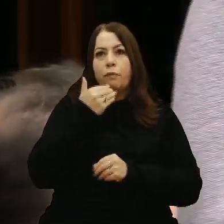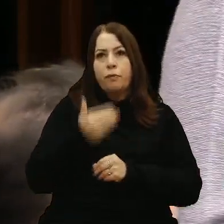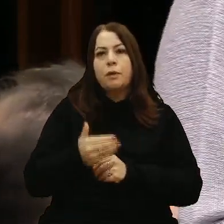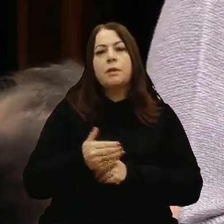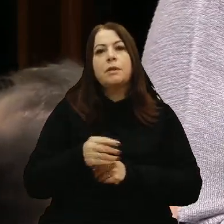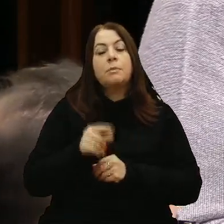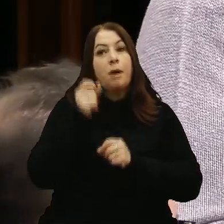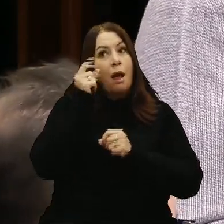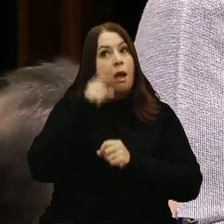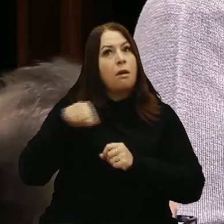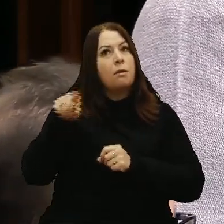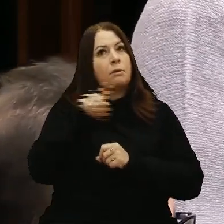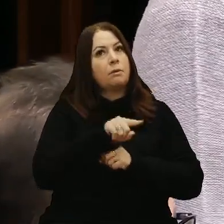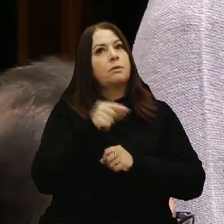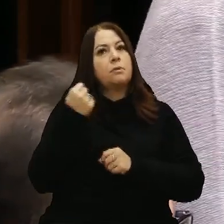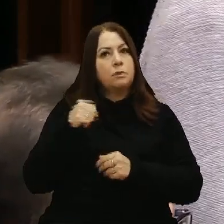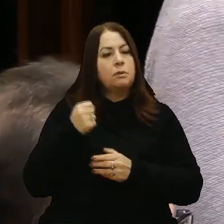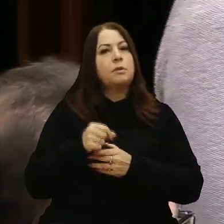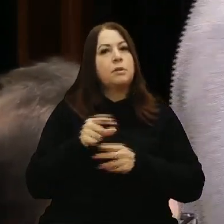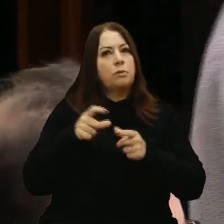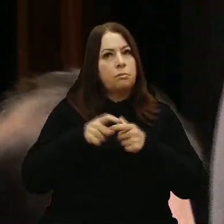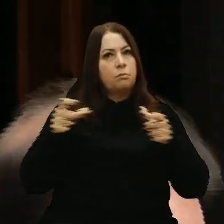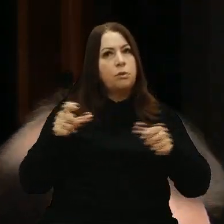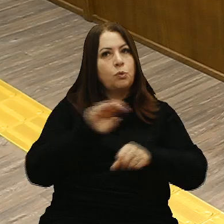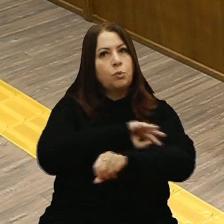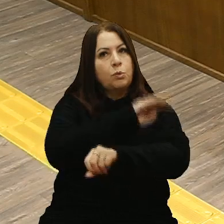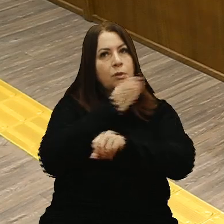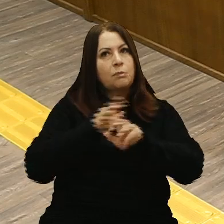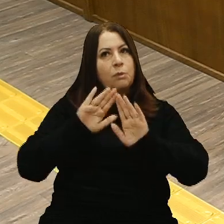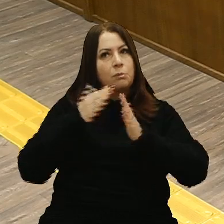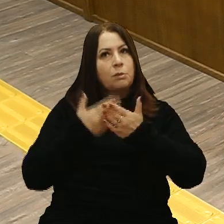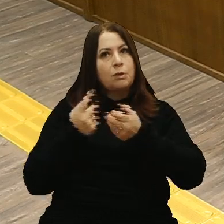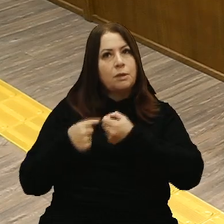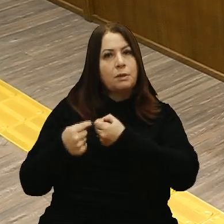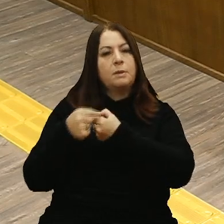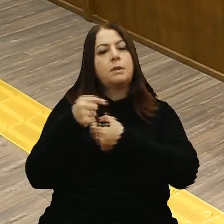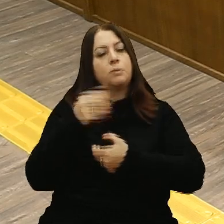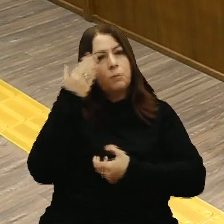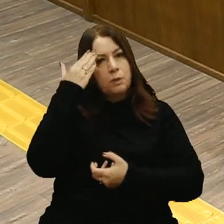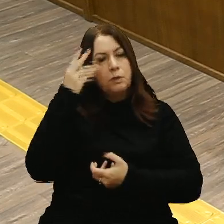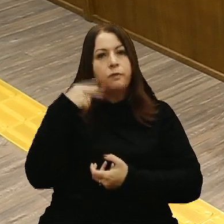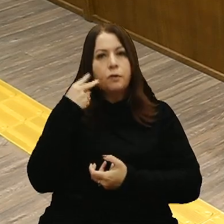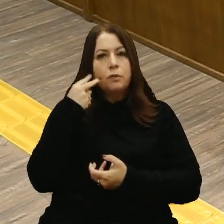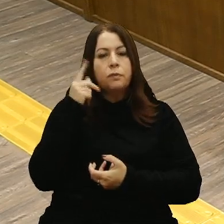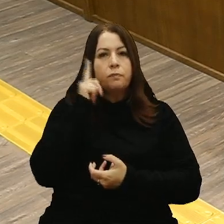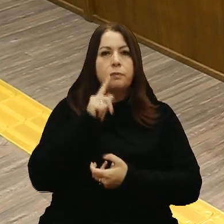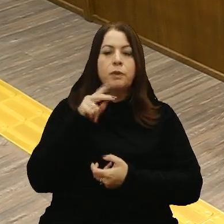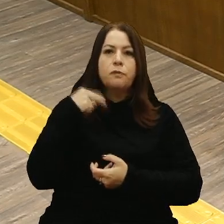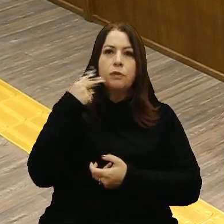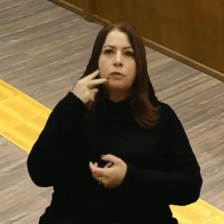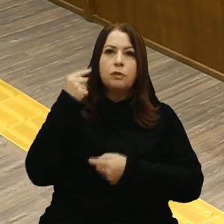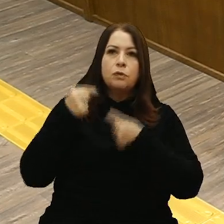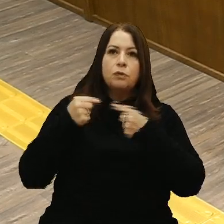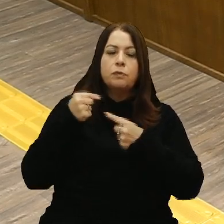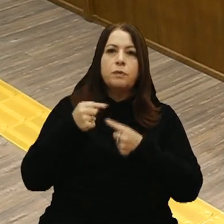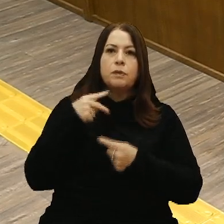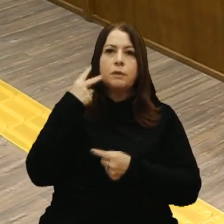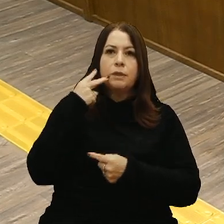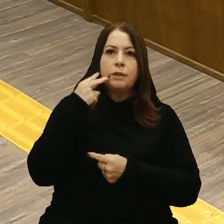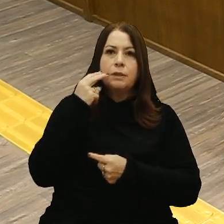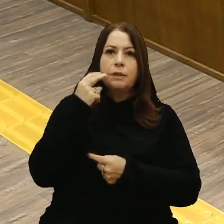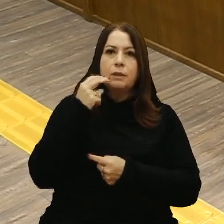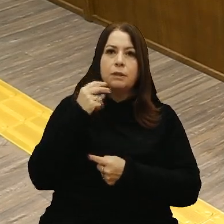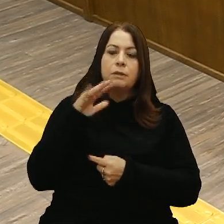mas alertamos pela necessidade da ampliação do tempo integral na nossa cidade. Muito obrigado. Obrigado, vereador. Próximo inscrito em discussão, vereadora Andressa